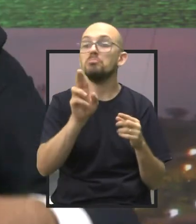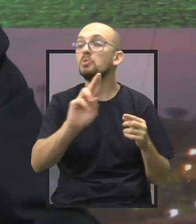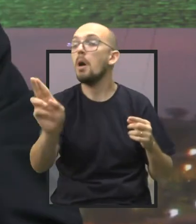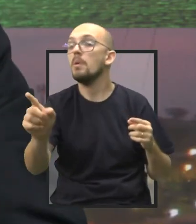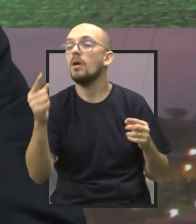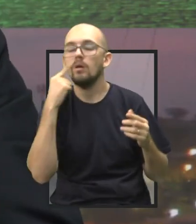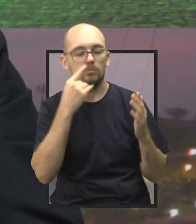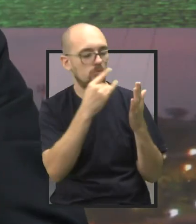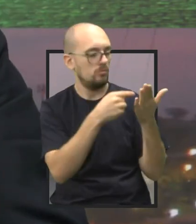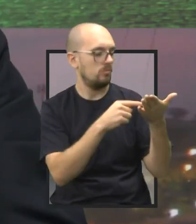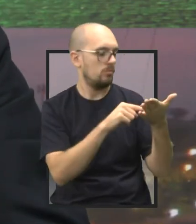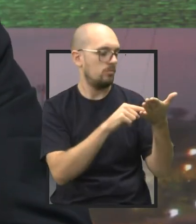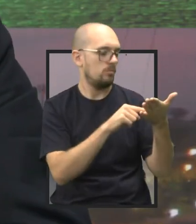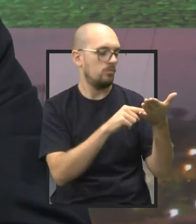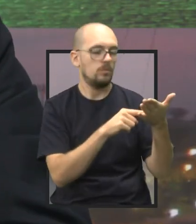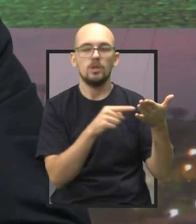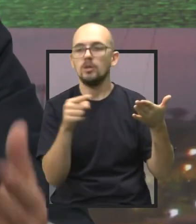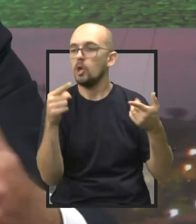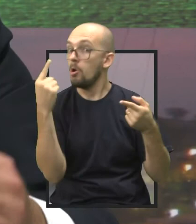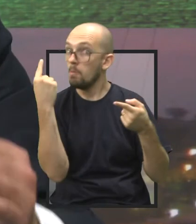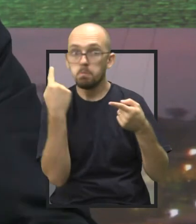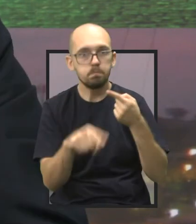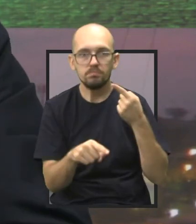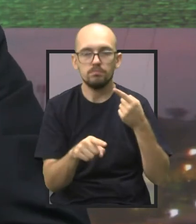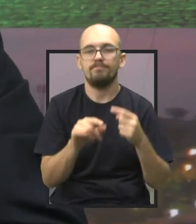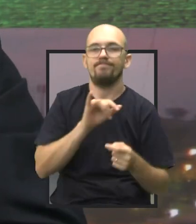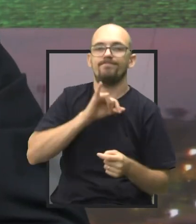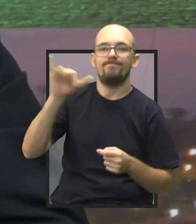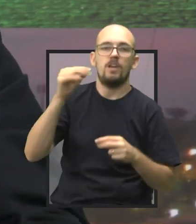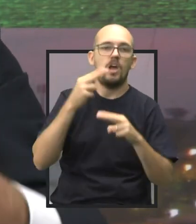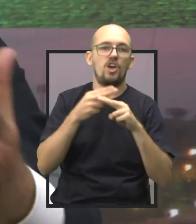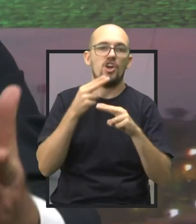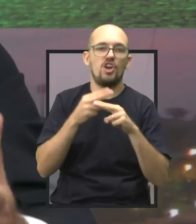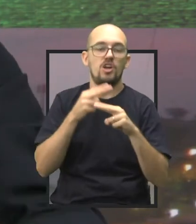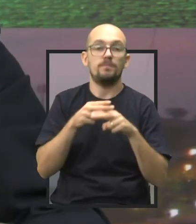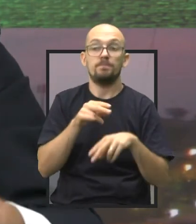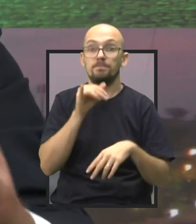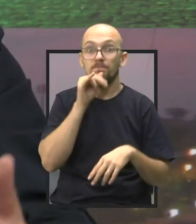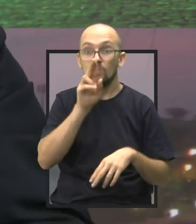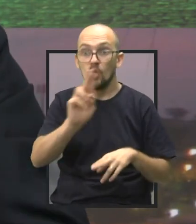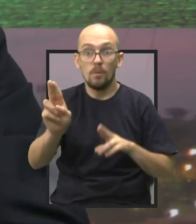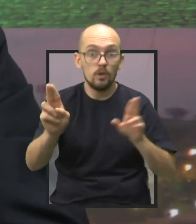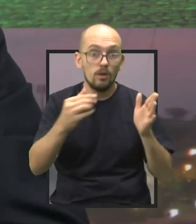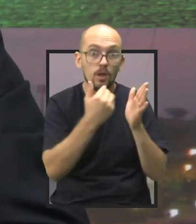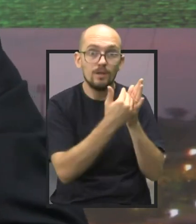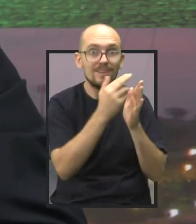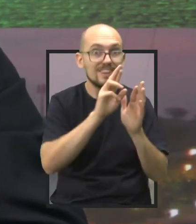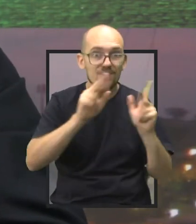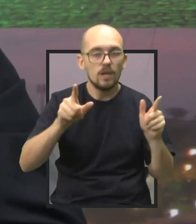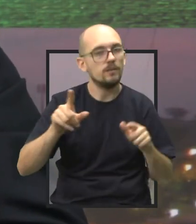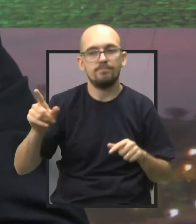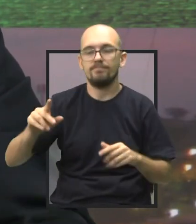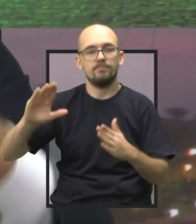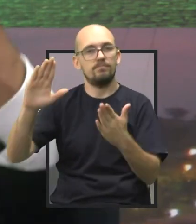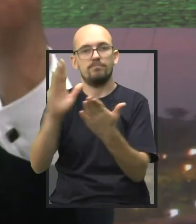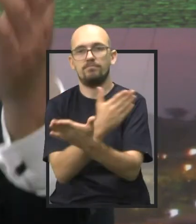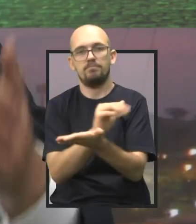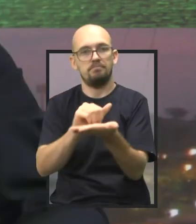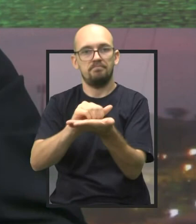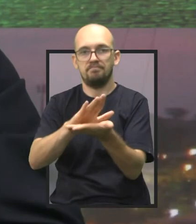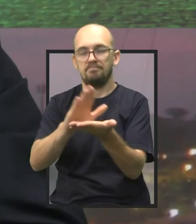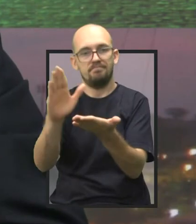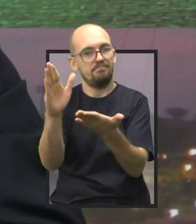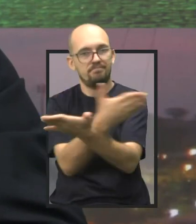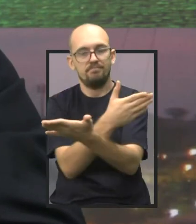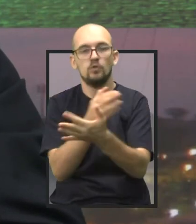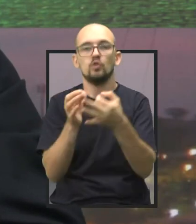são os mesmos componentes familiares. E em decorrência disso, se não for, ela vai entrar com ação de reintegração de posse, que é inclusive